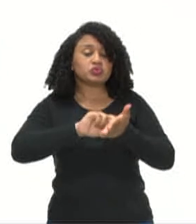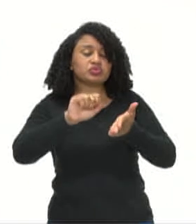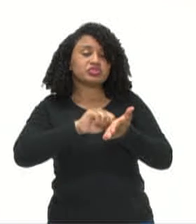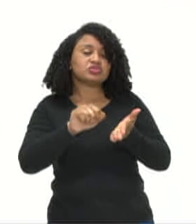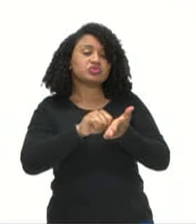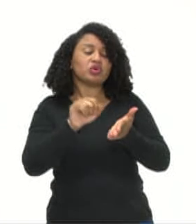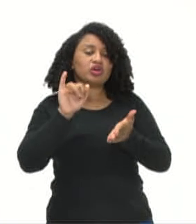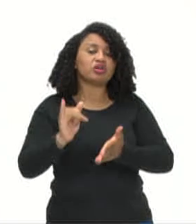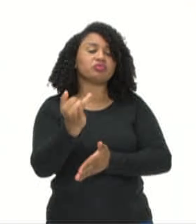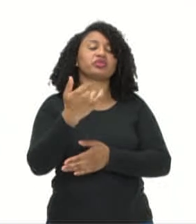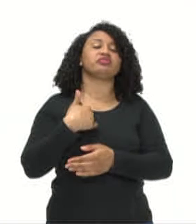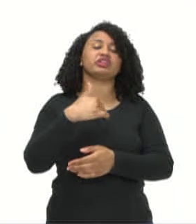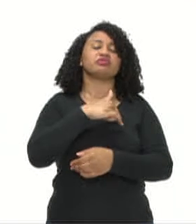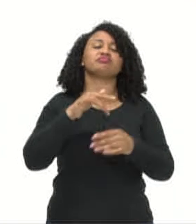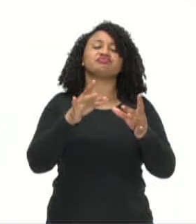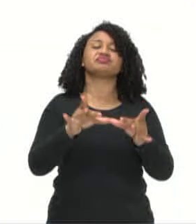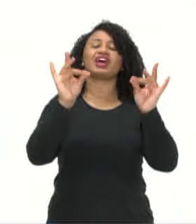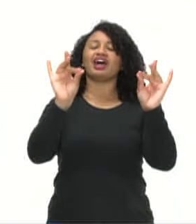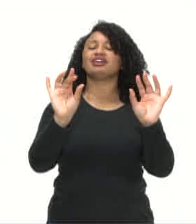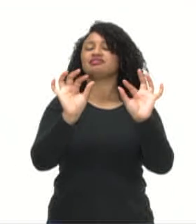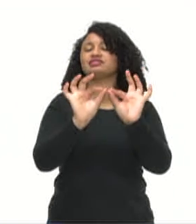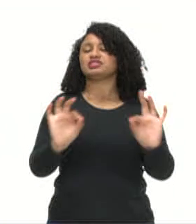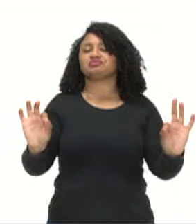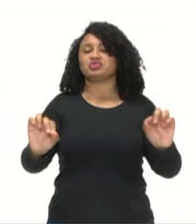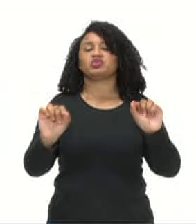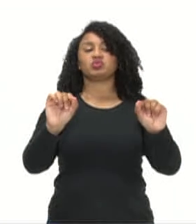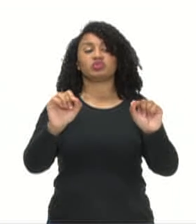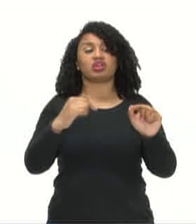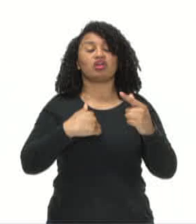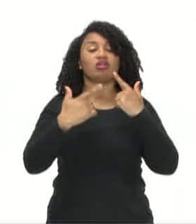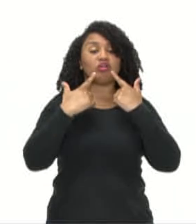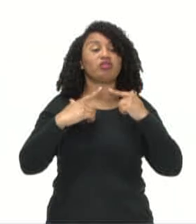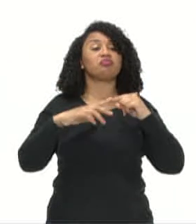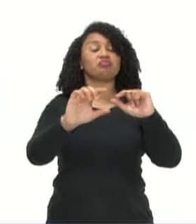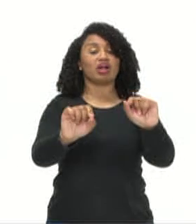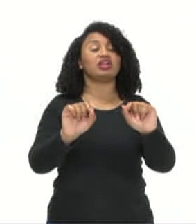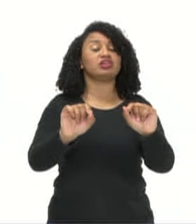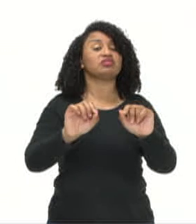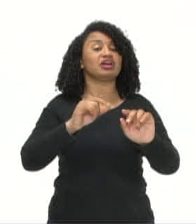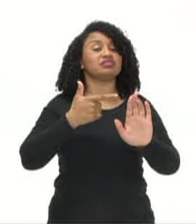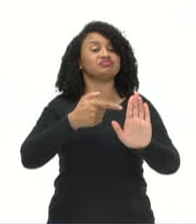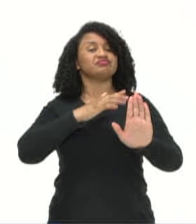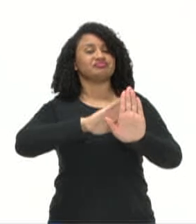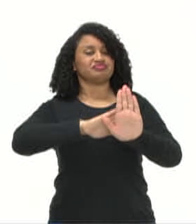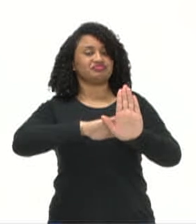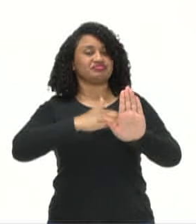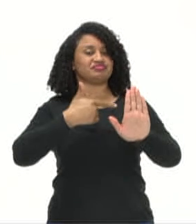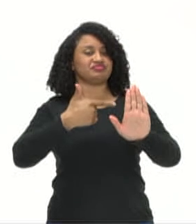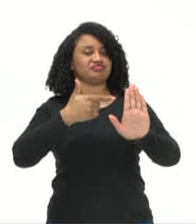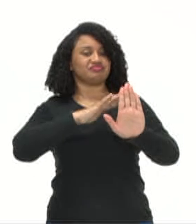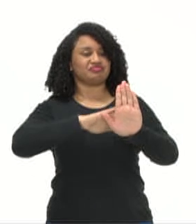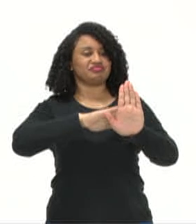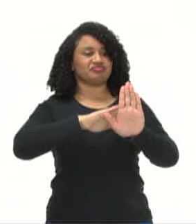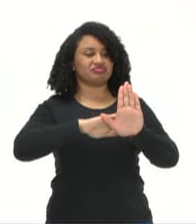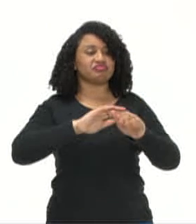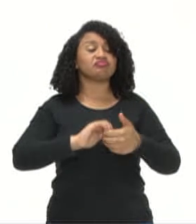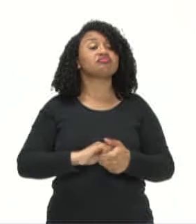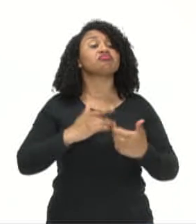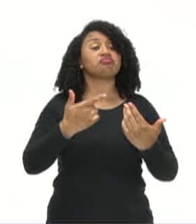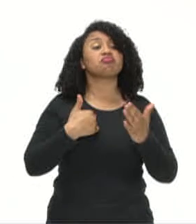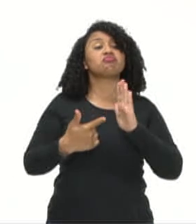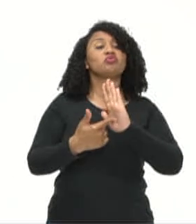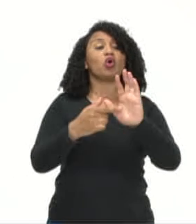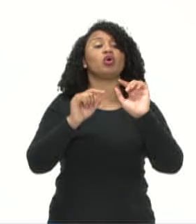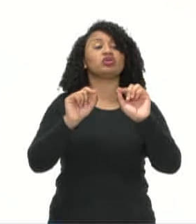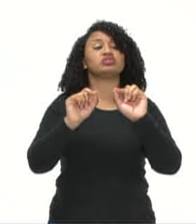usufrui de uma sutileza sem fim, baseada numa linguagem irônica. Dentre tantos contos, destacam-se quem?